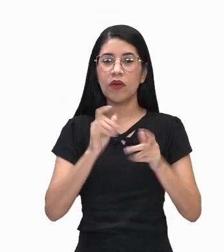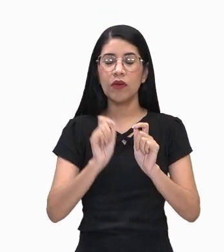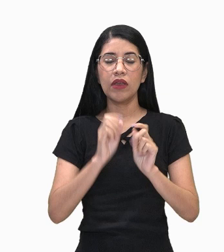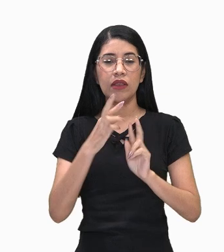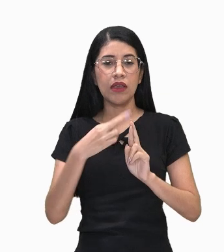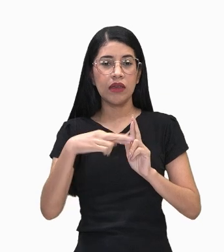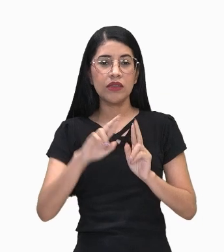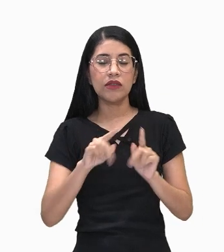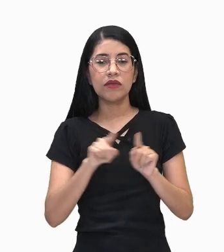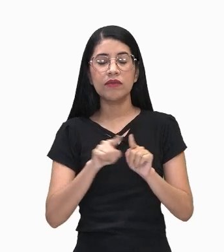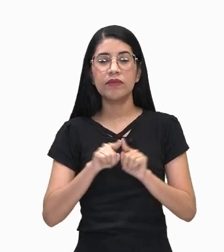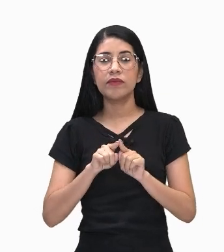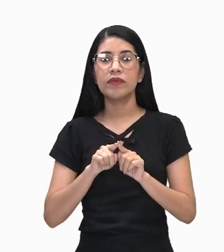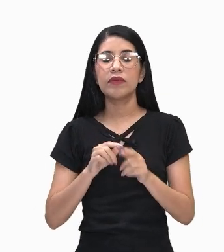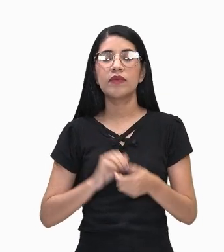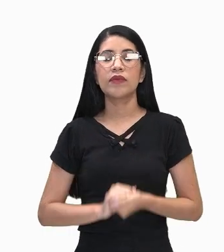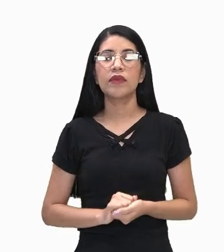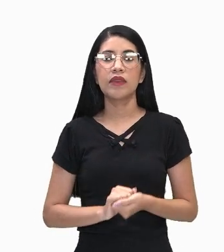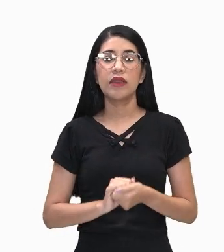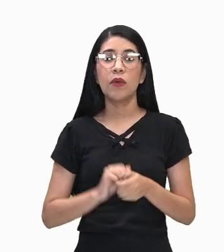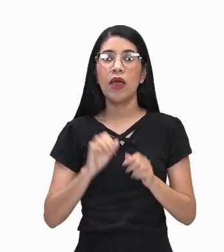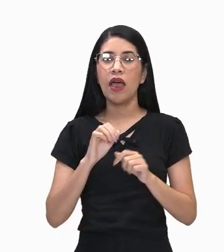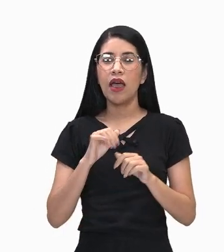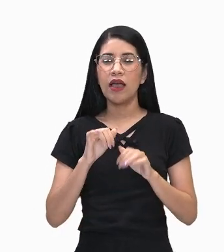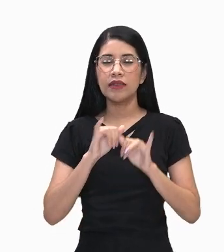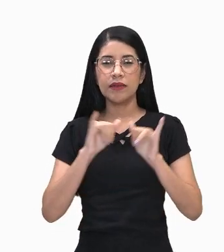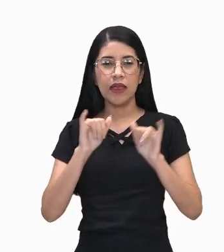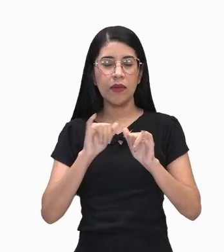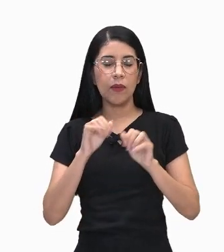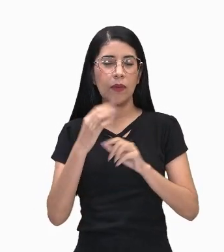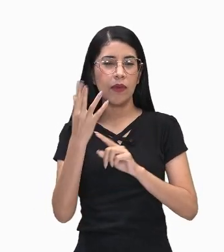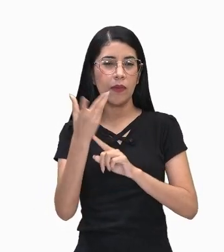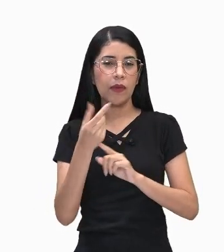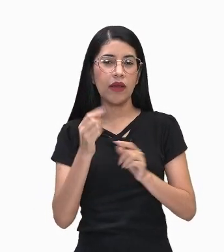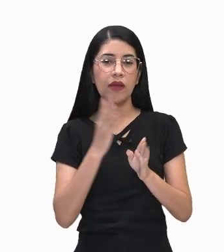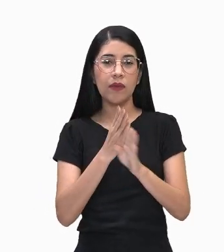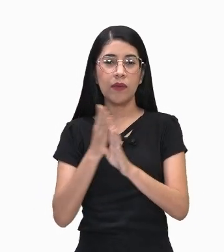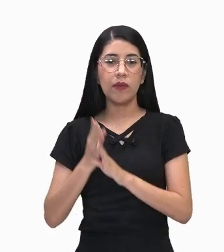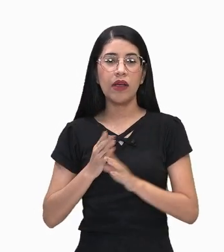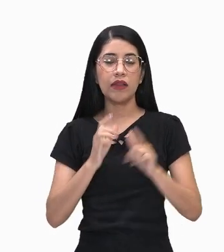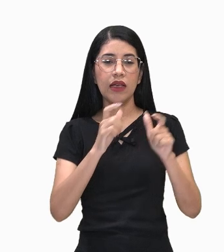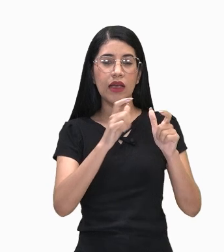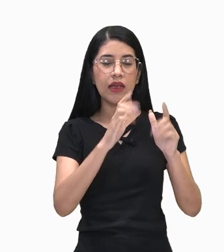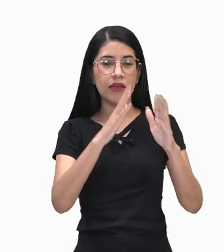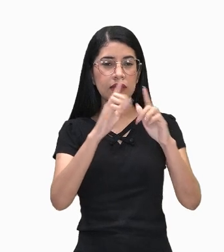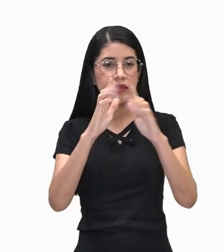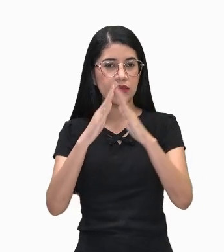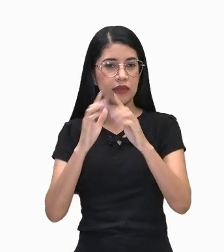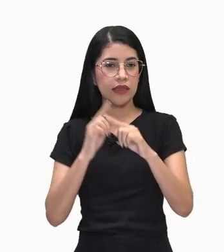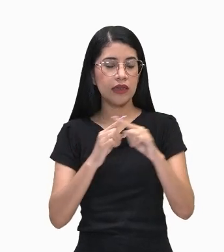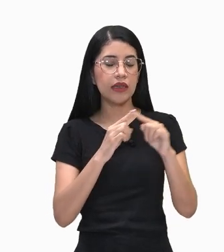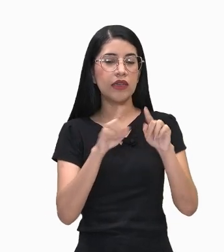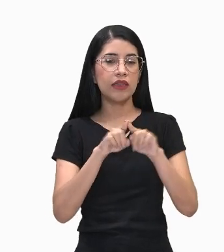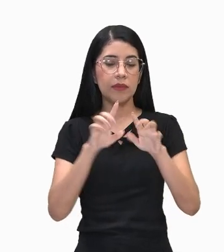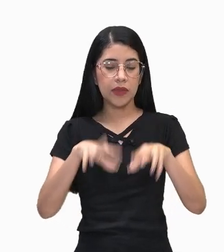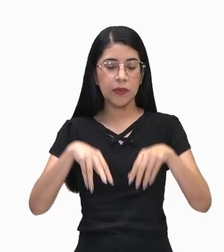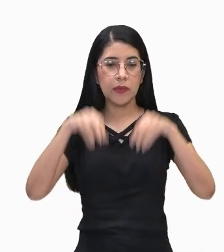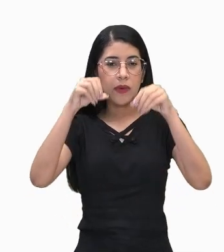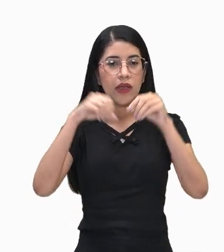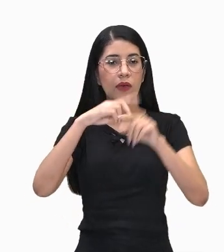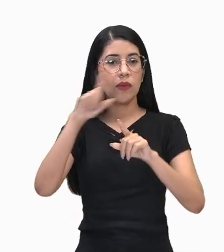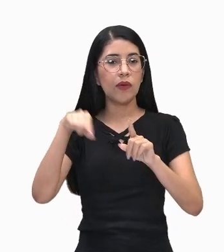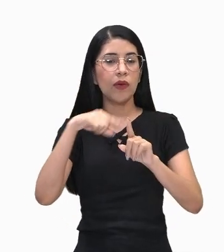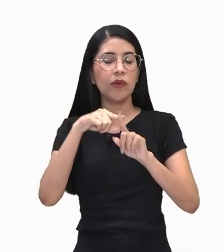religião. Essas manifestações artísticas eram encontradas nas igrejas e nos castelos com o intuito de